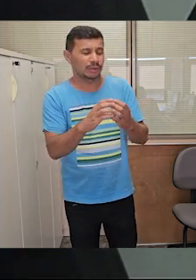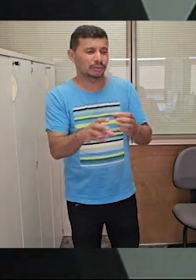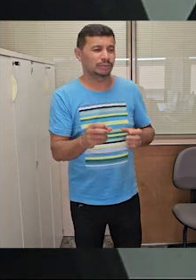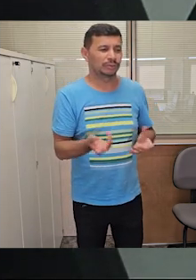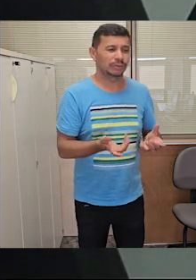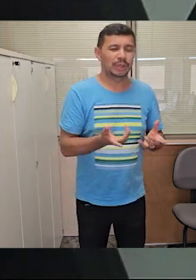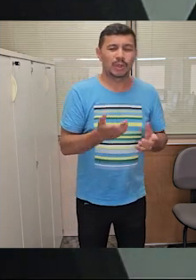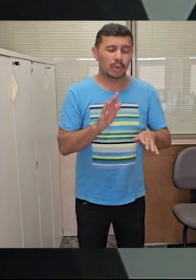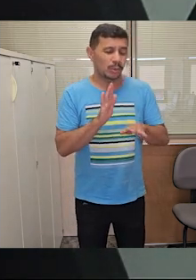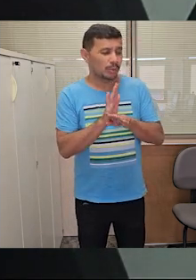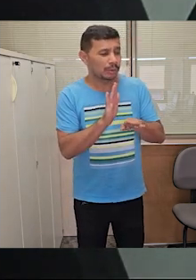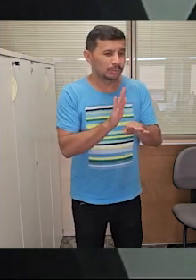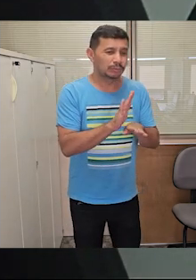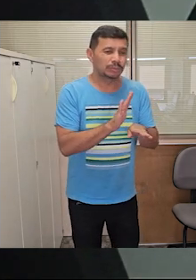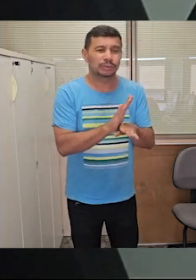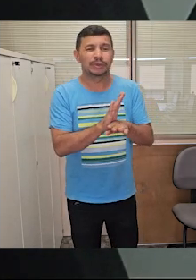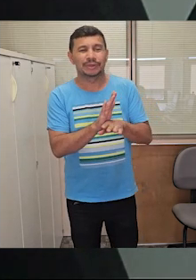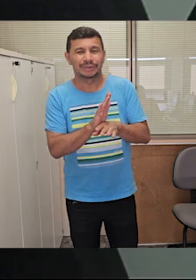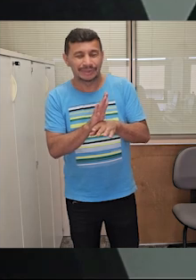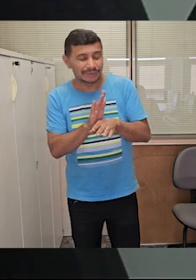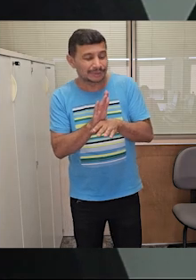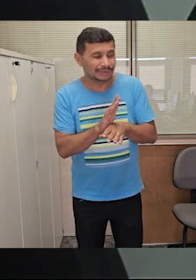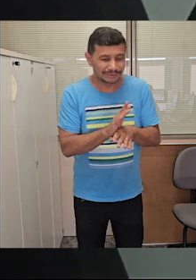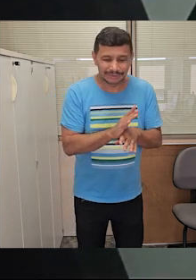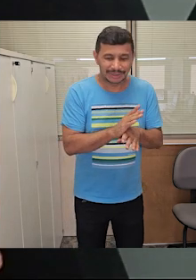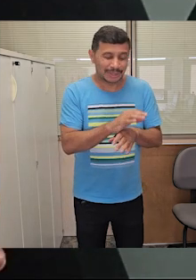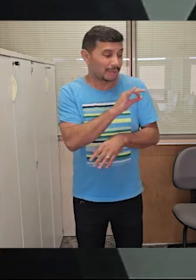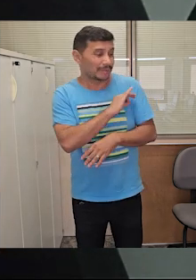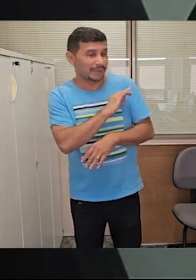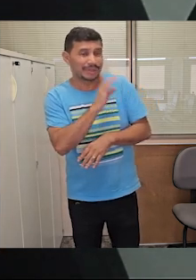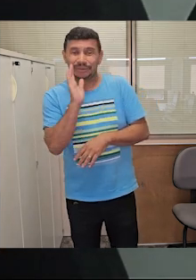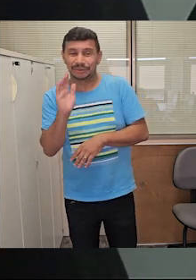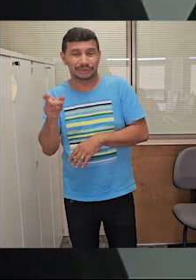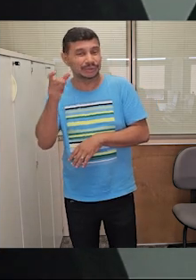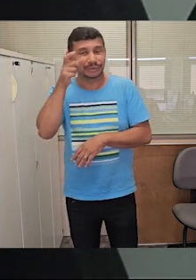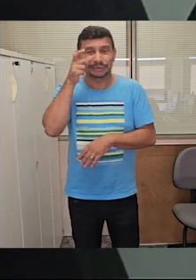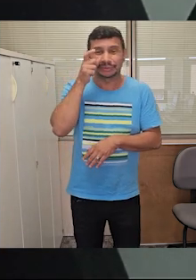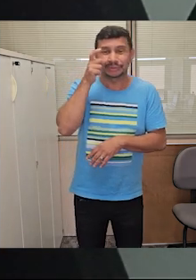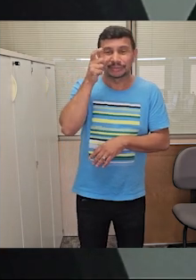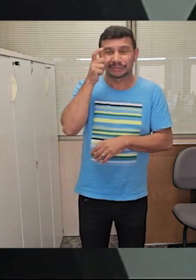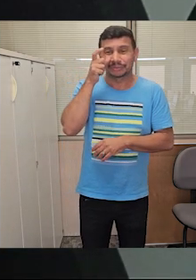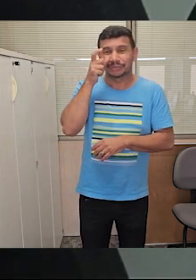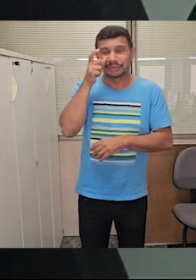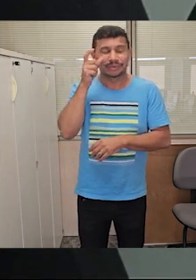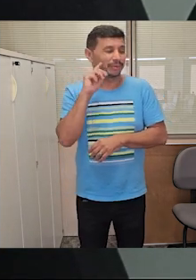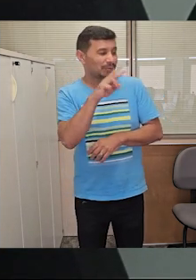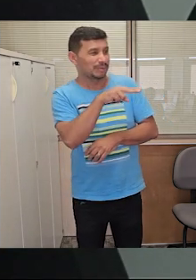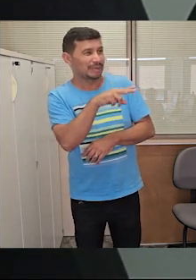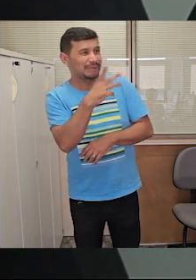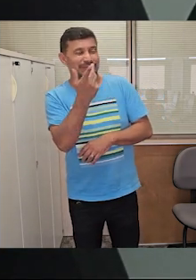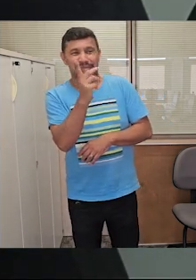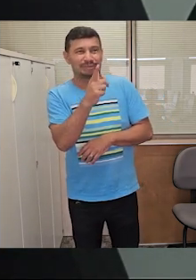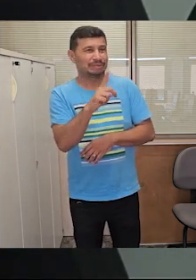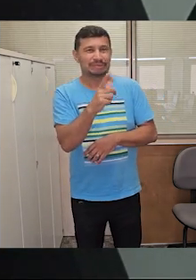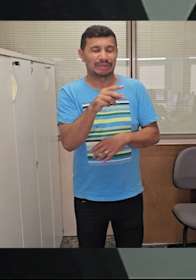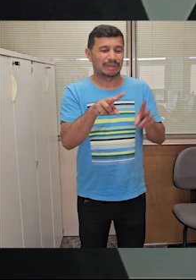tentei passar para um ajudante de pedreiro, mas a polícia já tinha percebido, né, que não tinha nada que